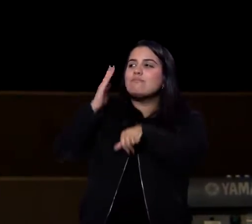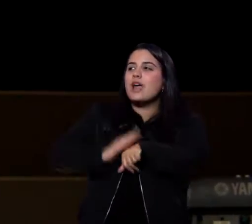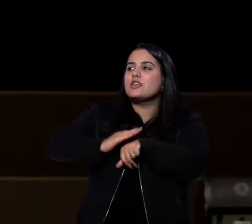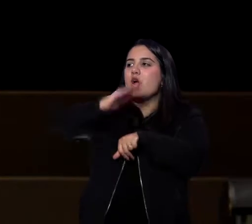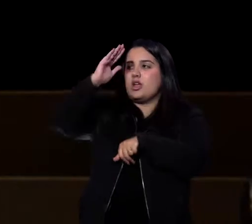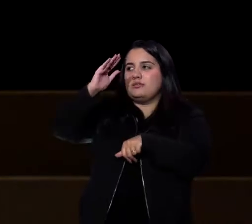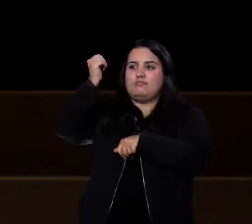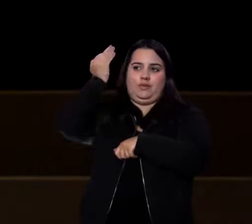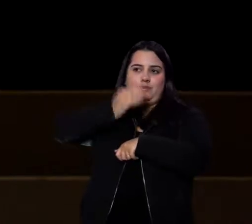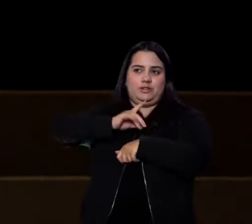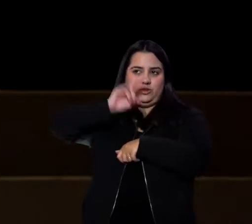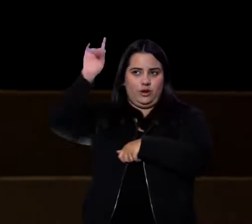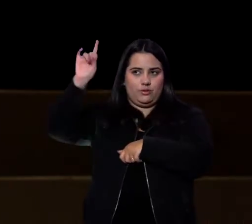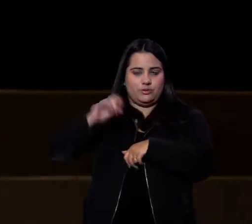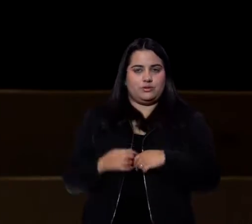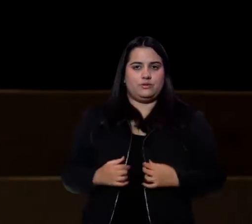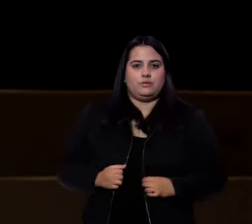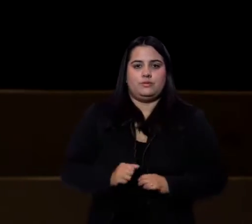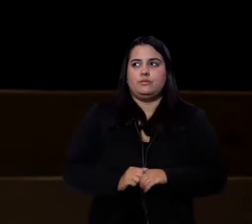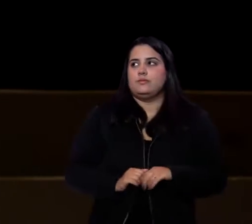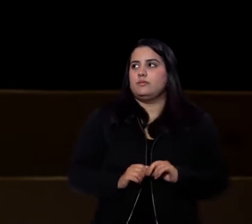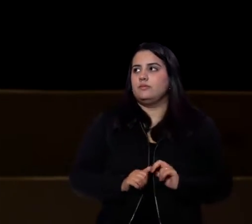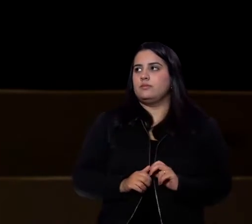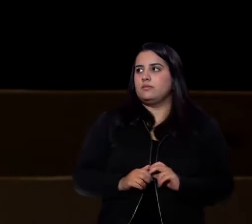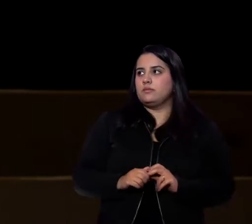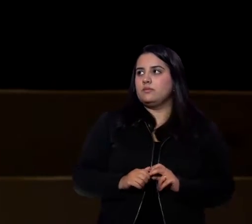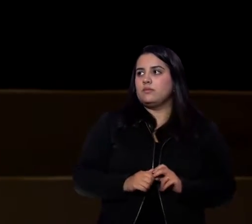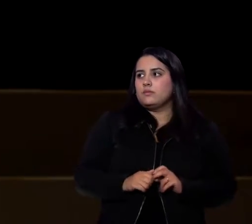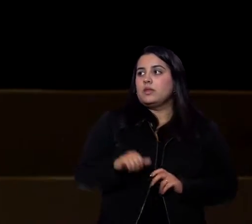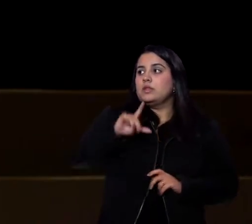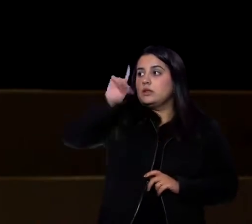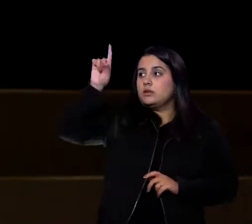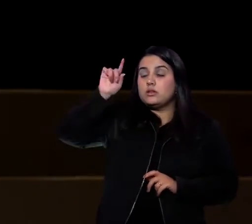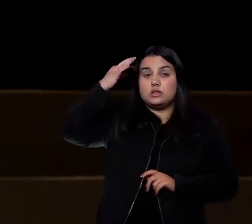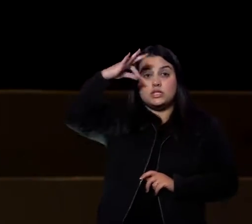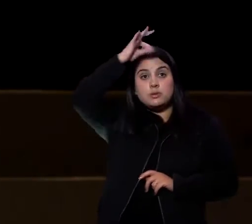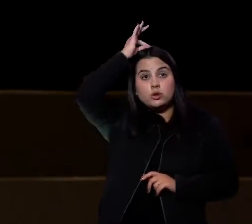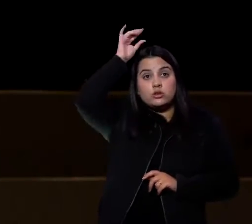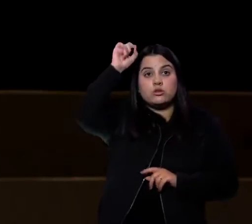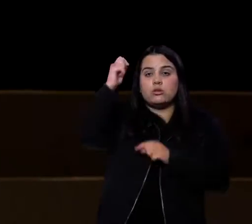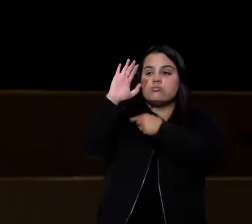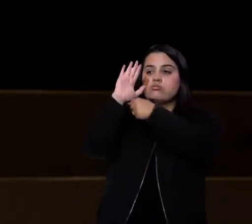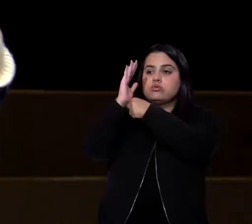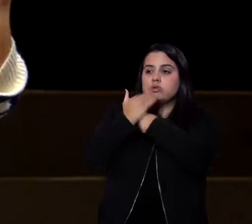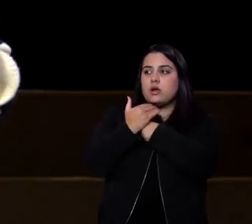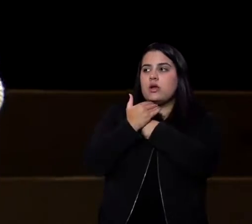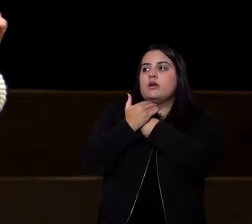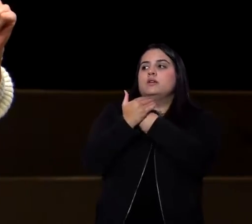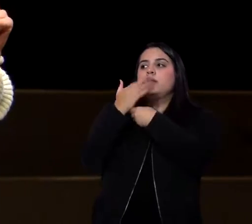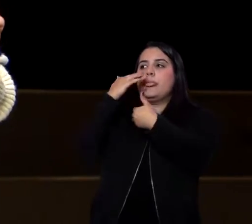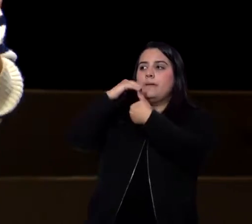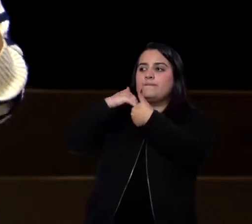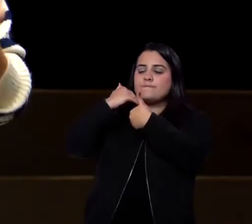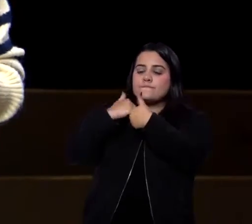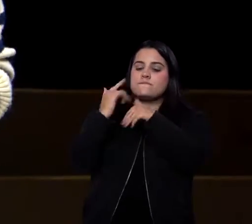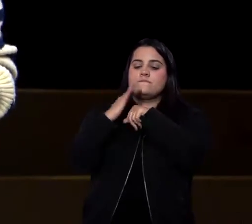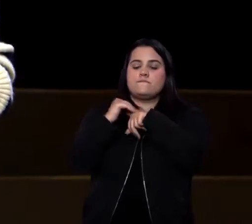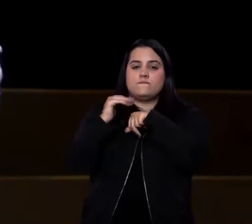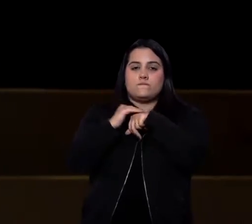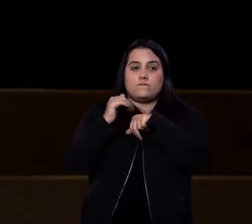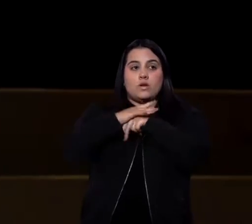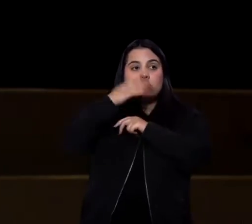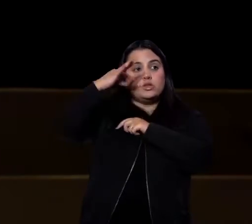coisas maiores. Ele é o nosso auxiliador, Ele é o nosso consolador. Ele nos ajuda a viver uma vida